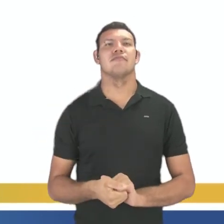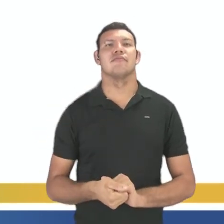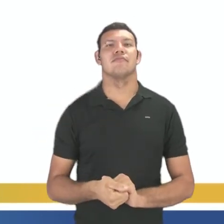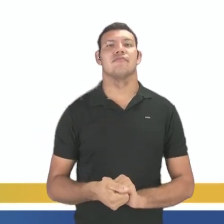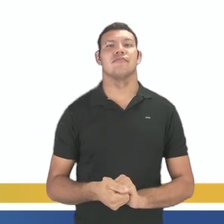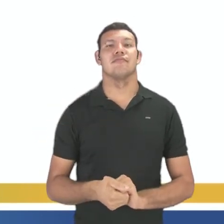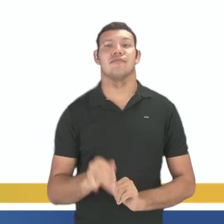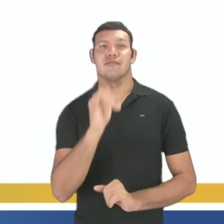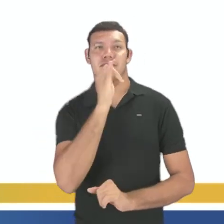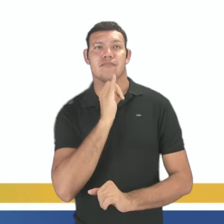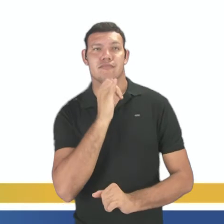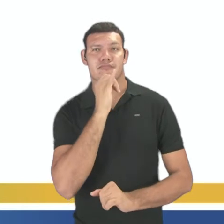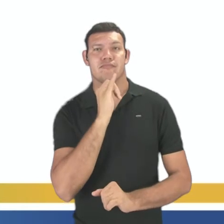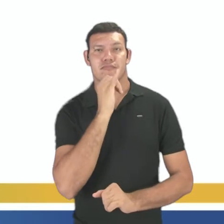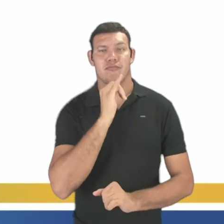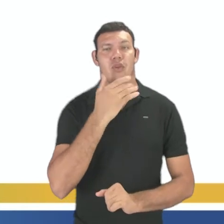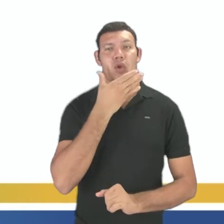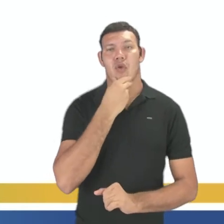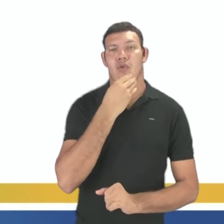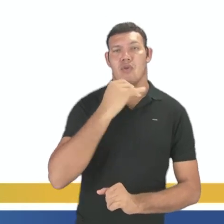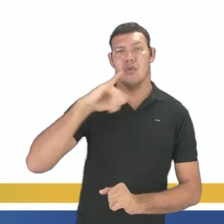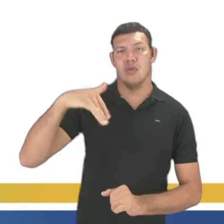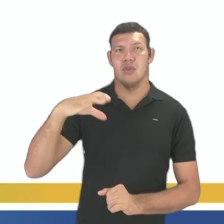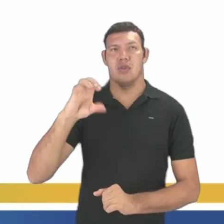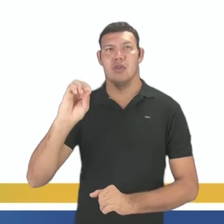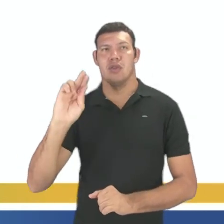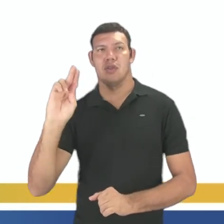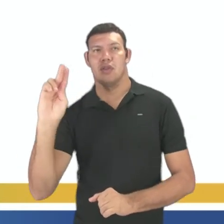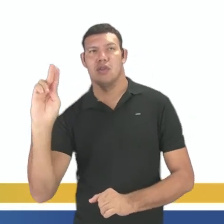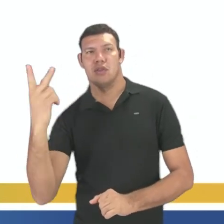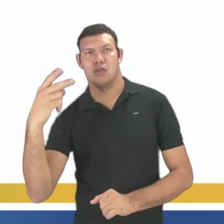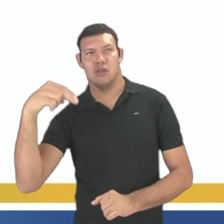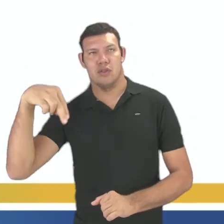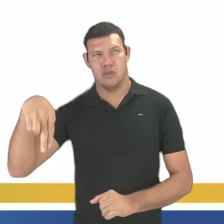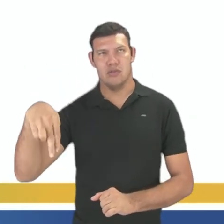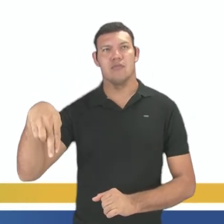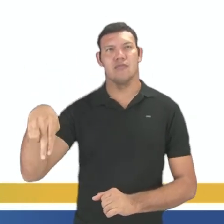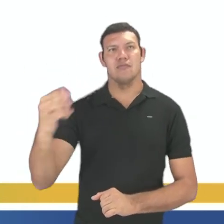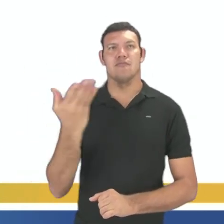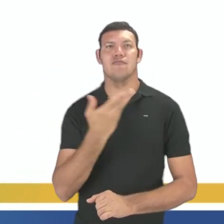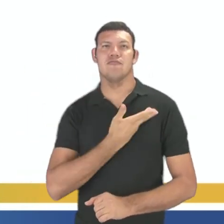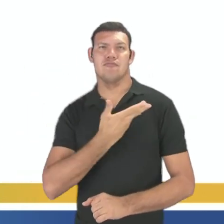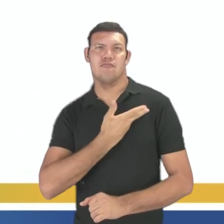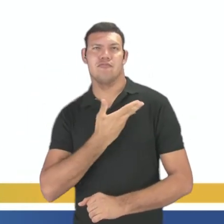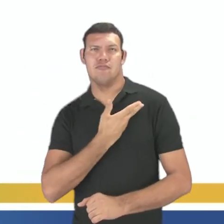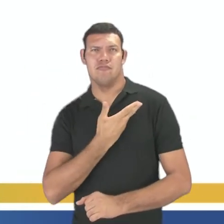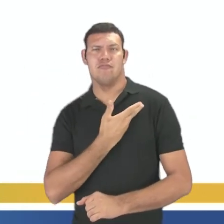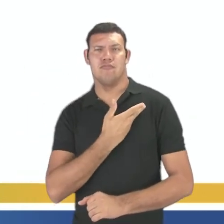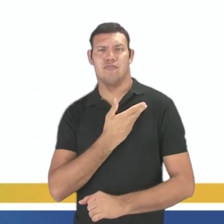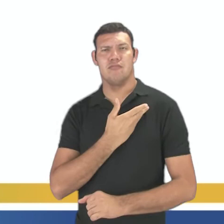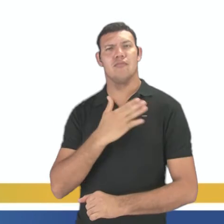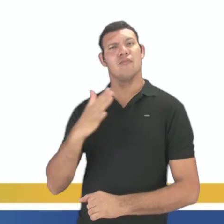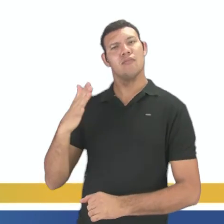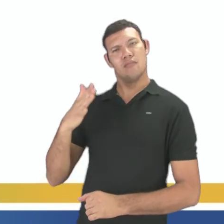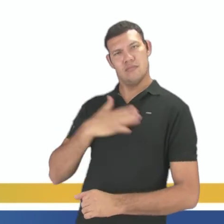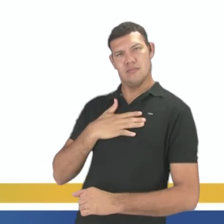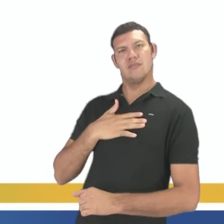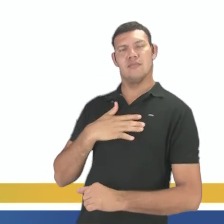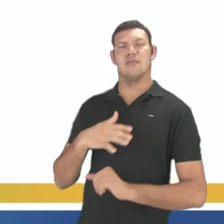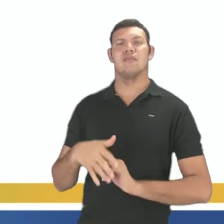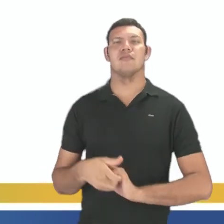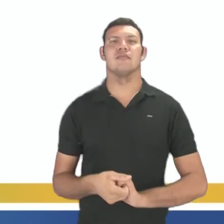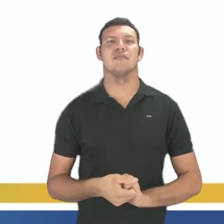aqui John is a friend of mine. Perceberam como é a construção? John is a friend of